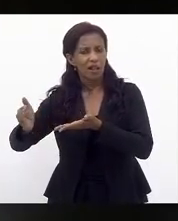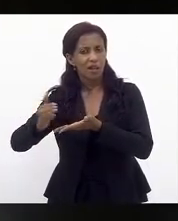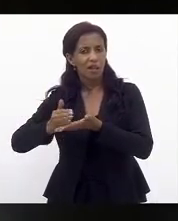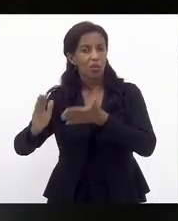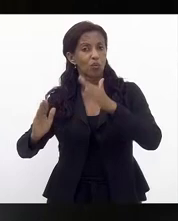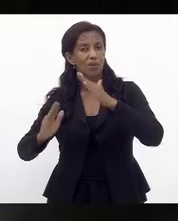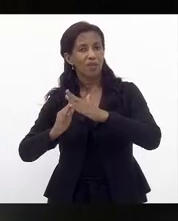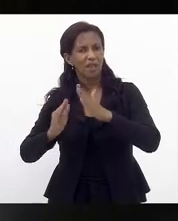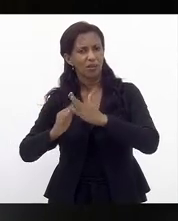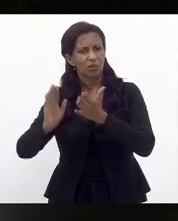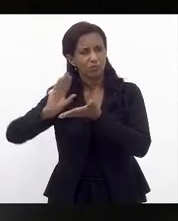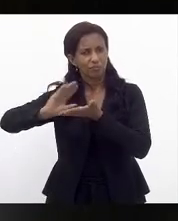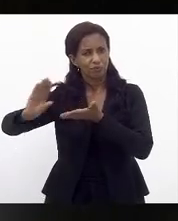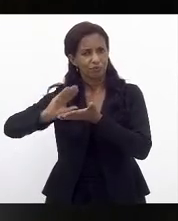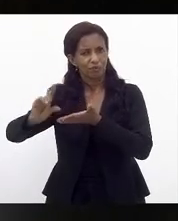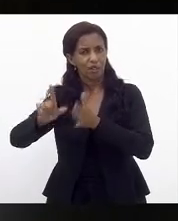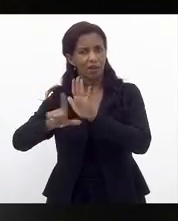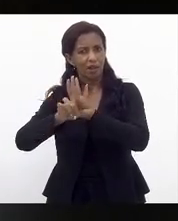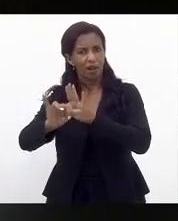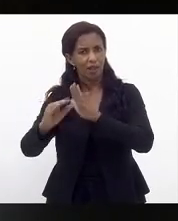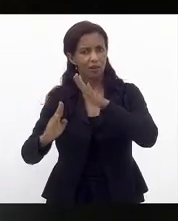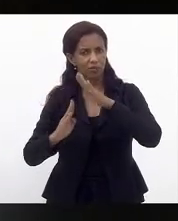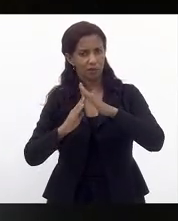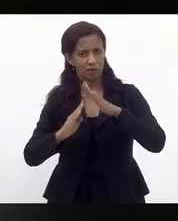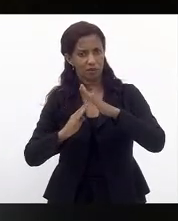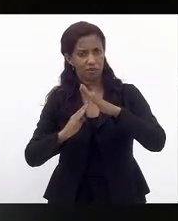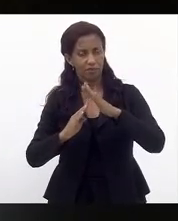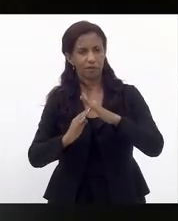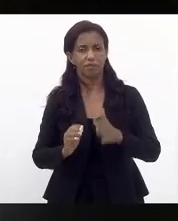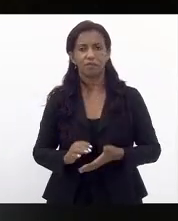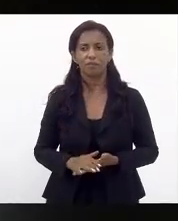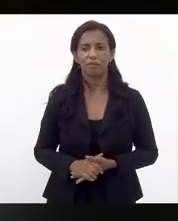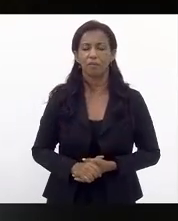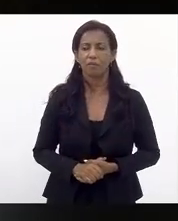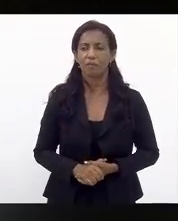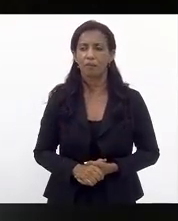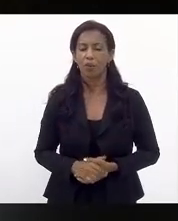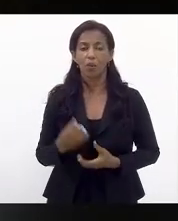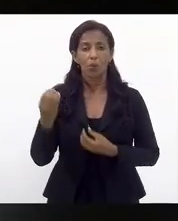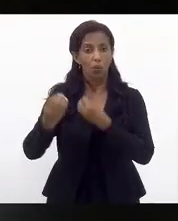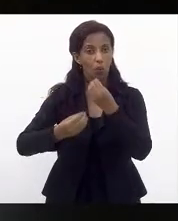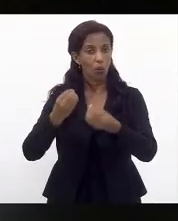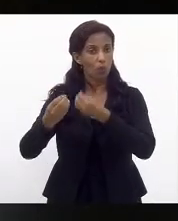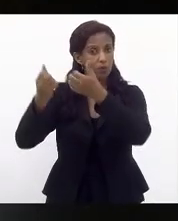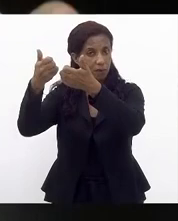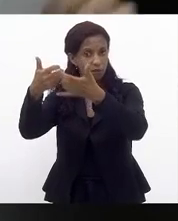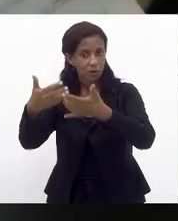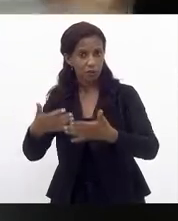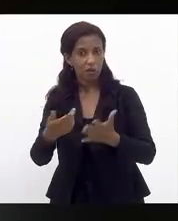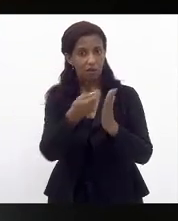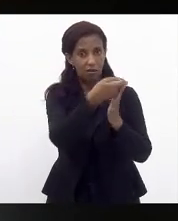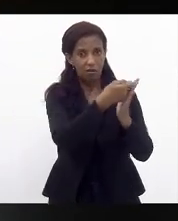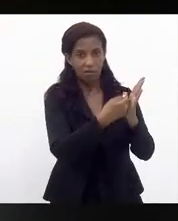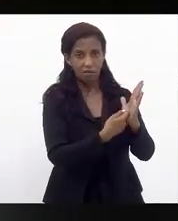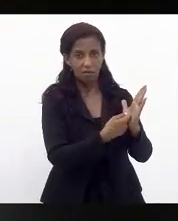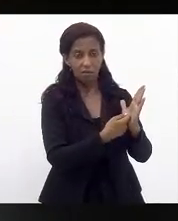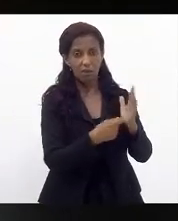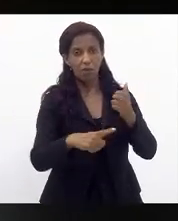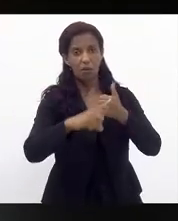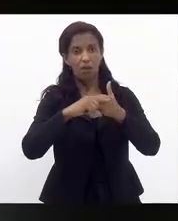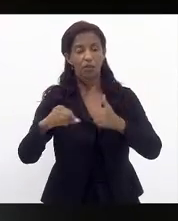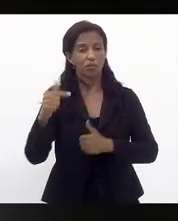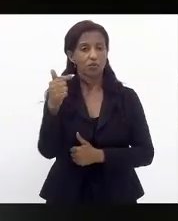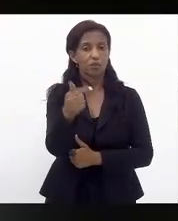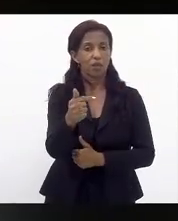teto na lei do como tá bem bendito bem redigido no